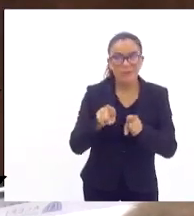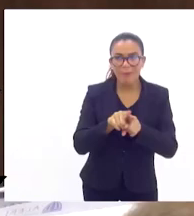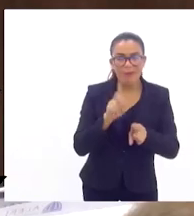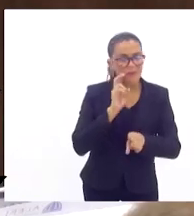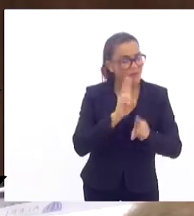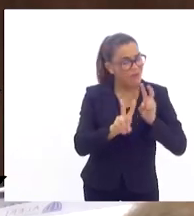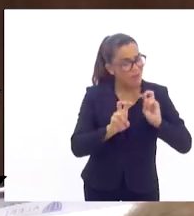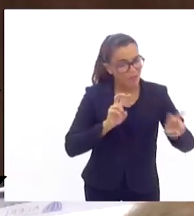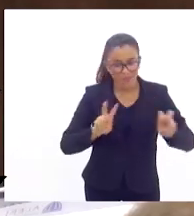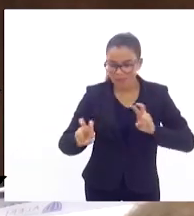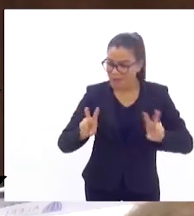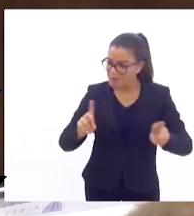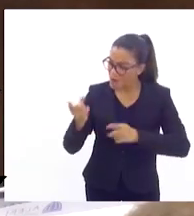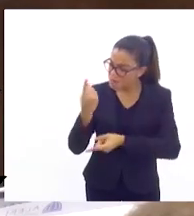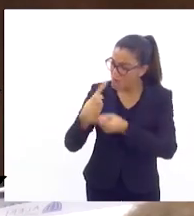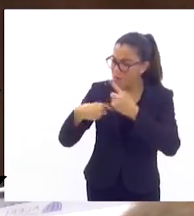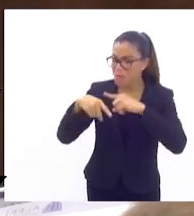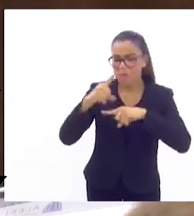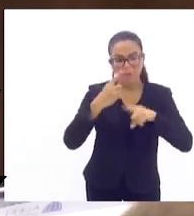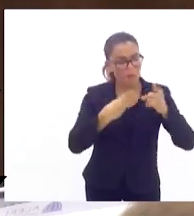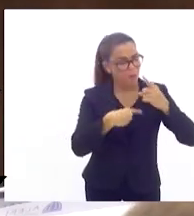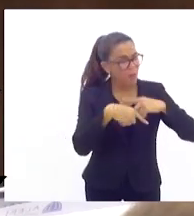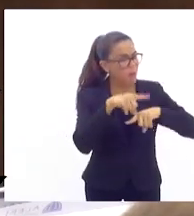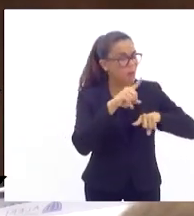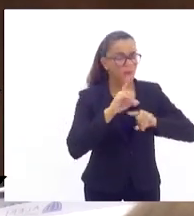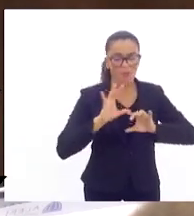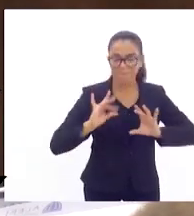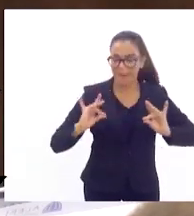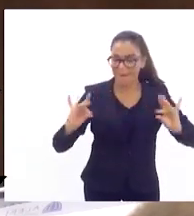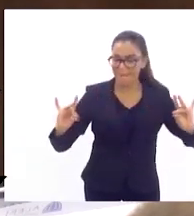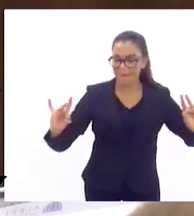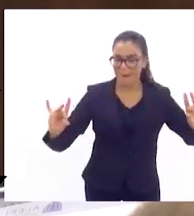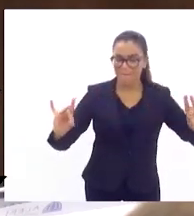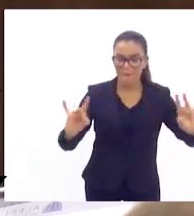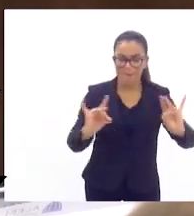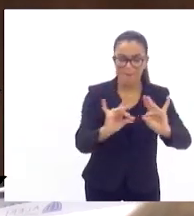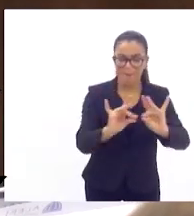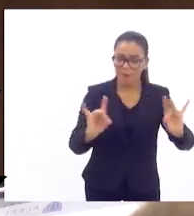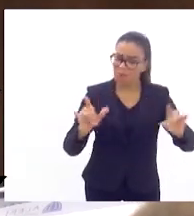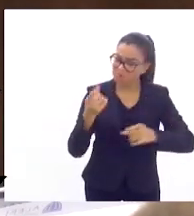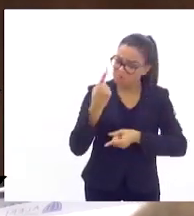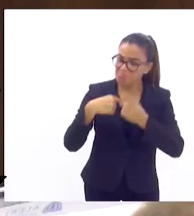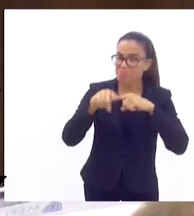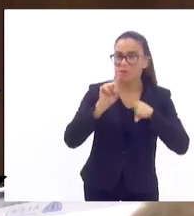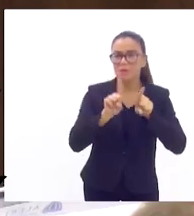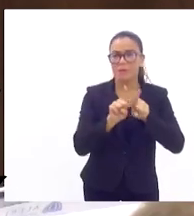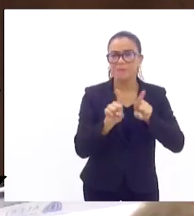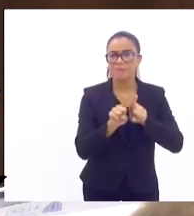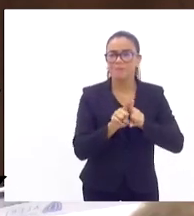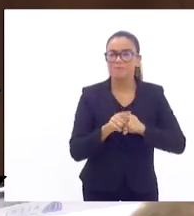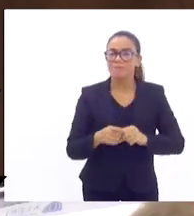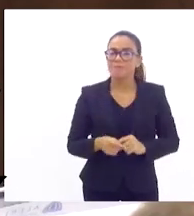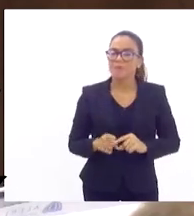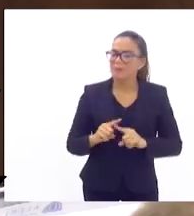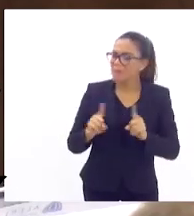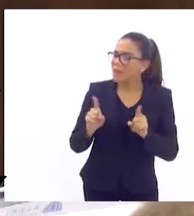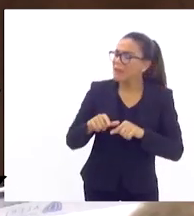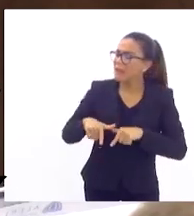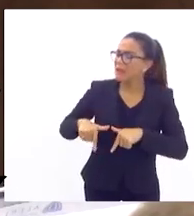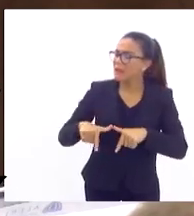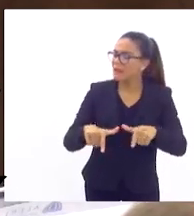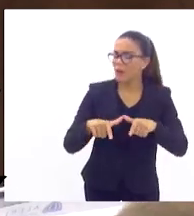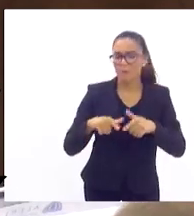toda recuperada, recuperando o mangue em volta. Isso tudo com o quê? O ativo estava lá. Só que quem operava